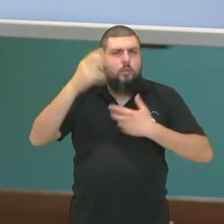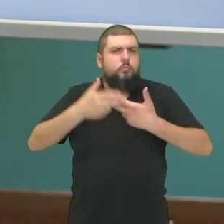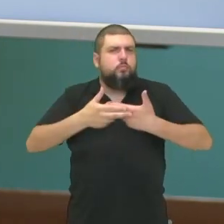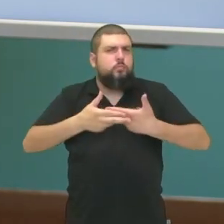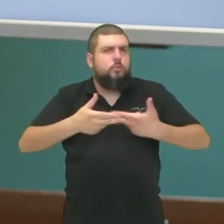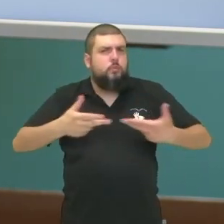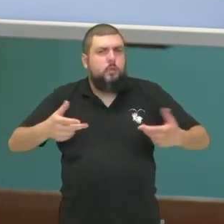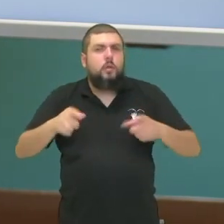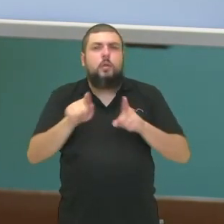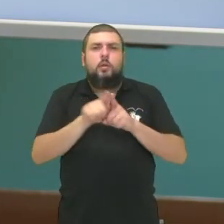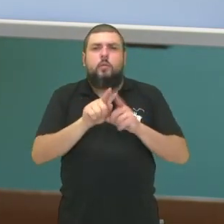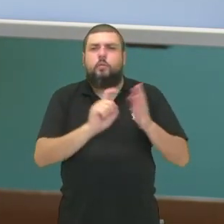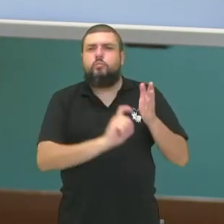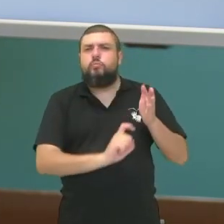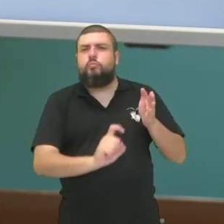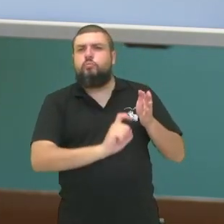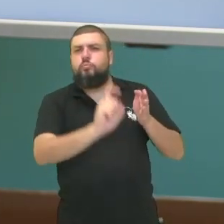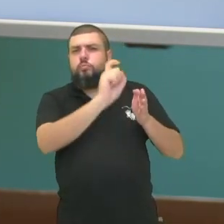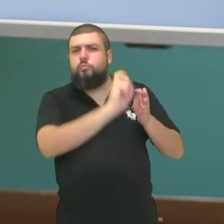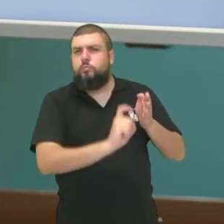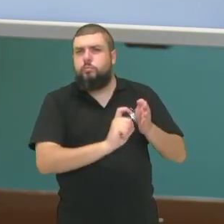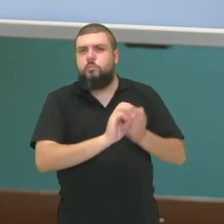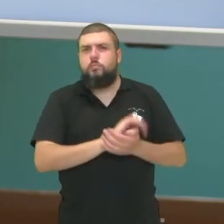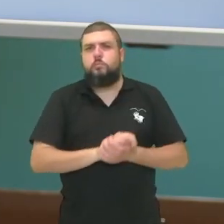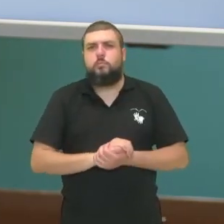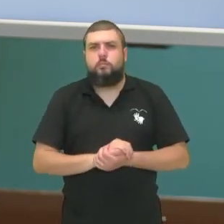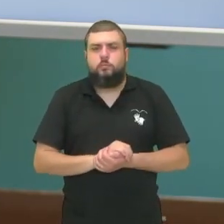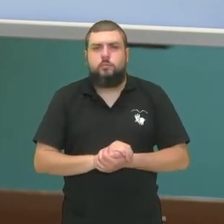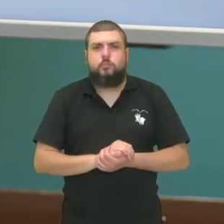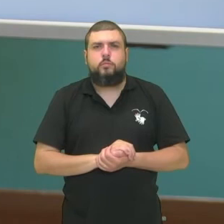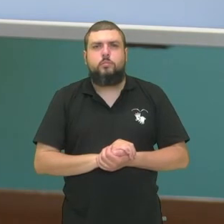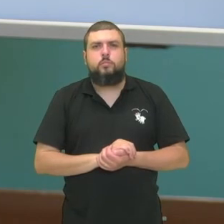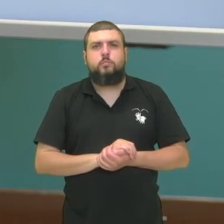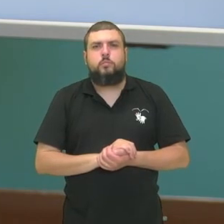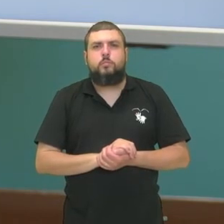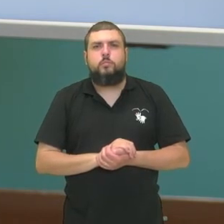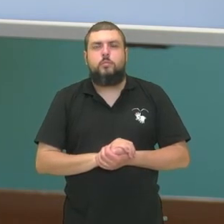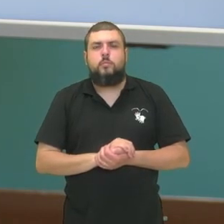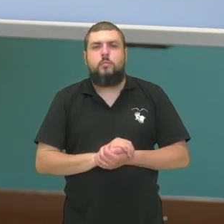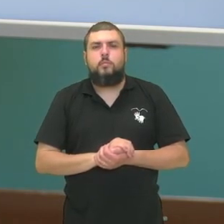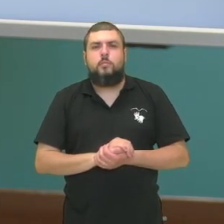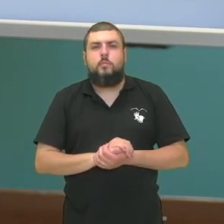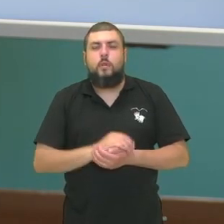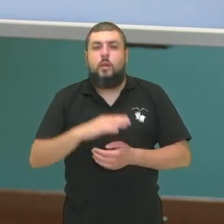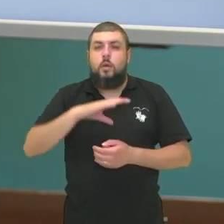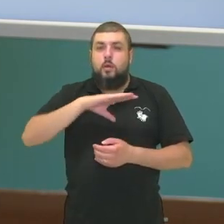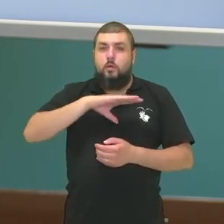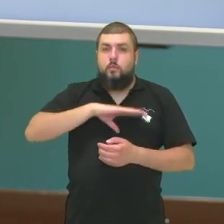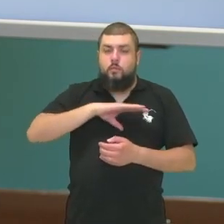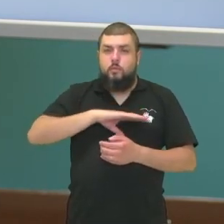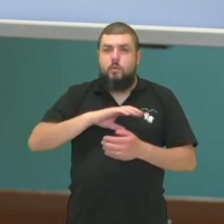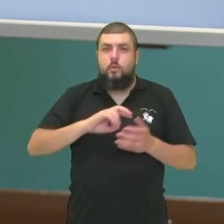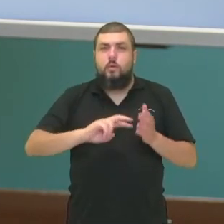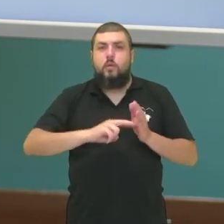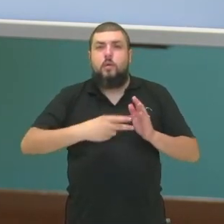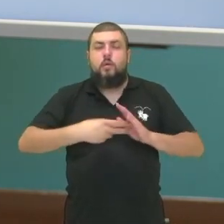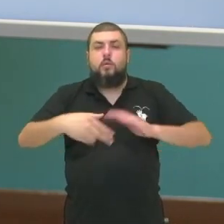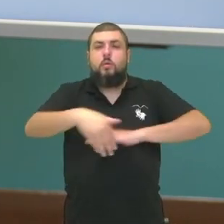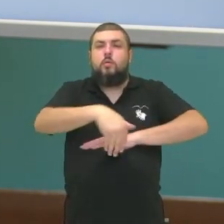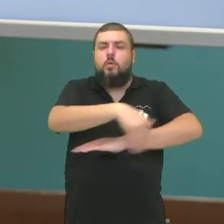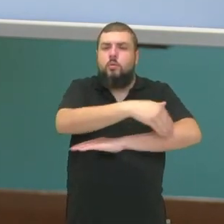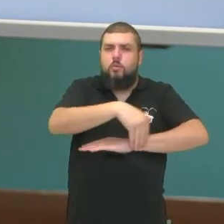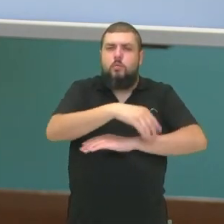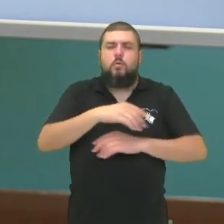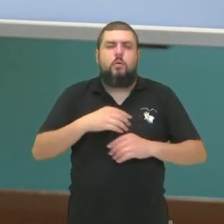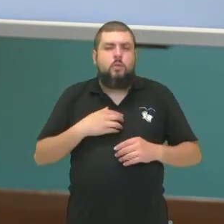o grafite. Apesar de street dance em português significar rua, para os americanos ela não